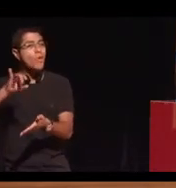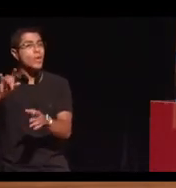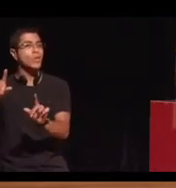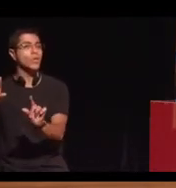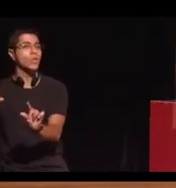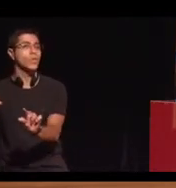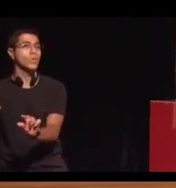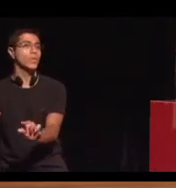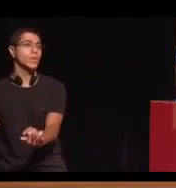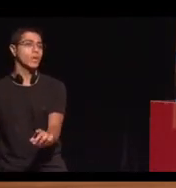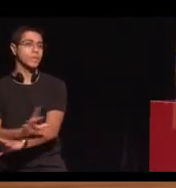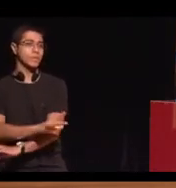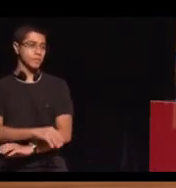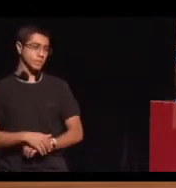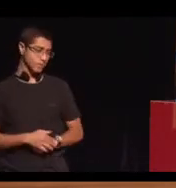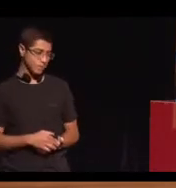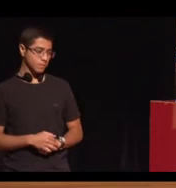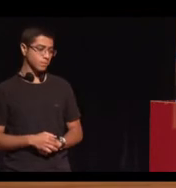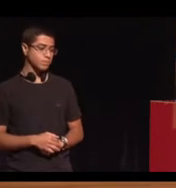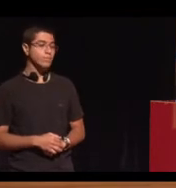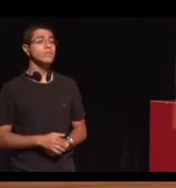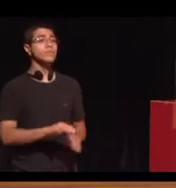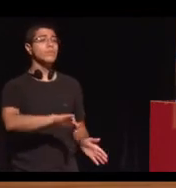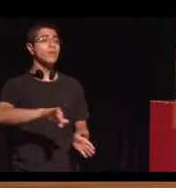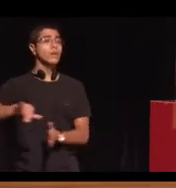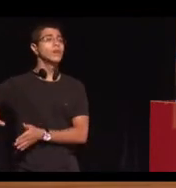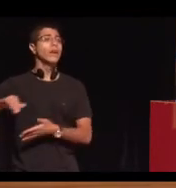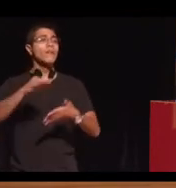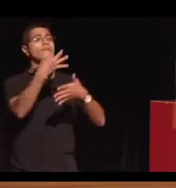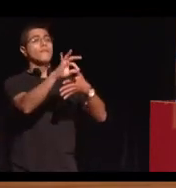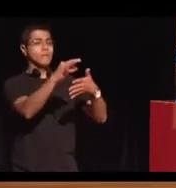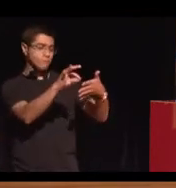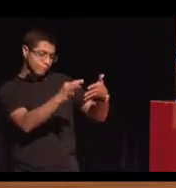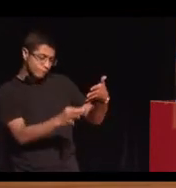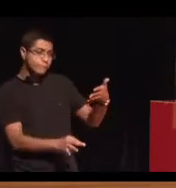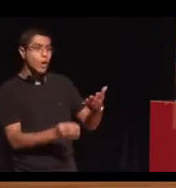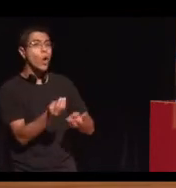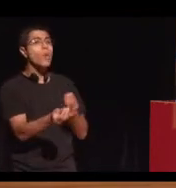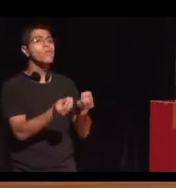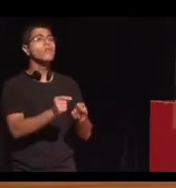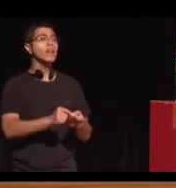Tá, e como que a gente validou se a gente estava indo para o caminho certo, né? Porque não era só tirar,